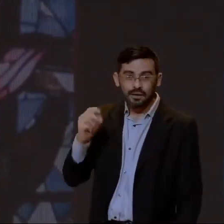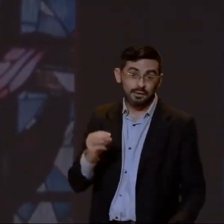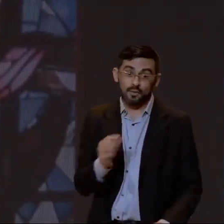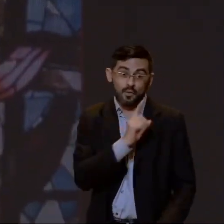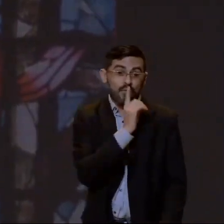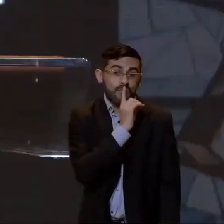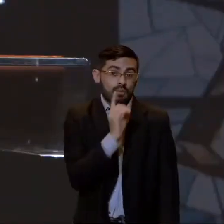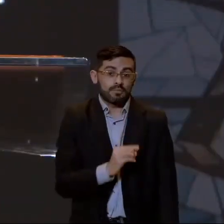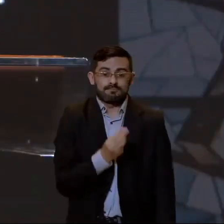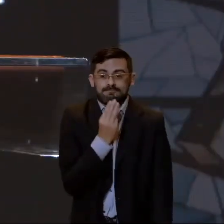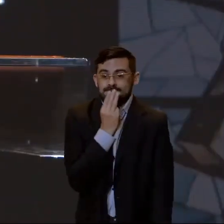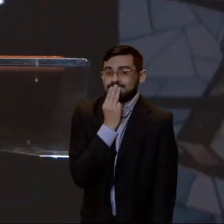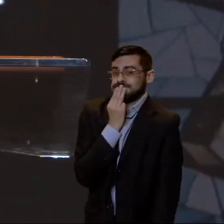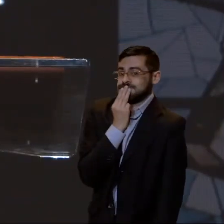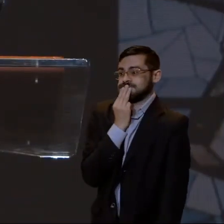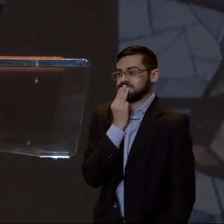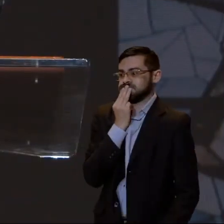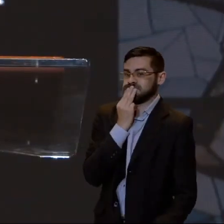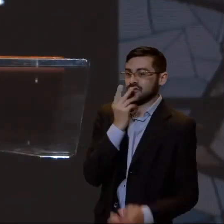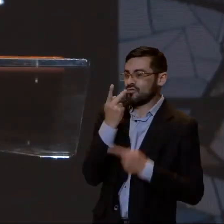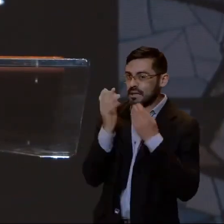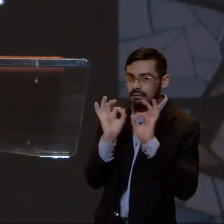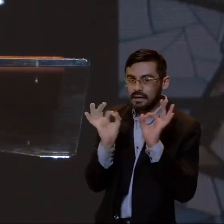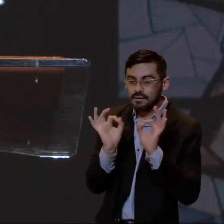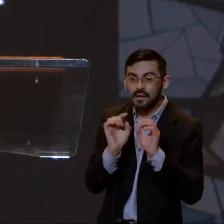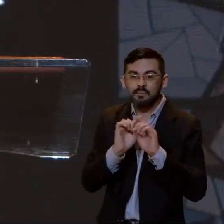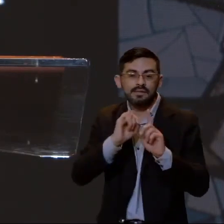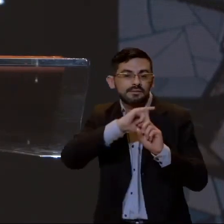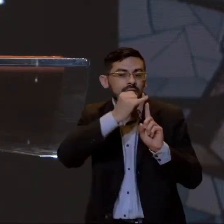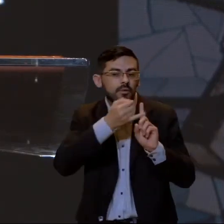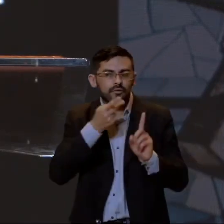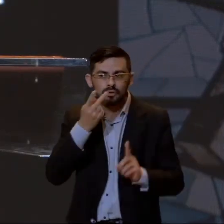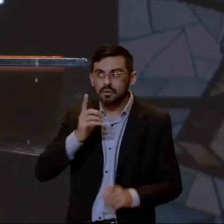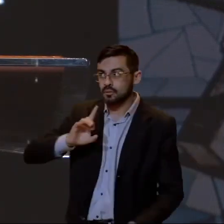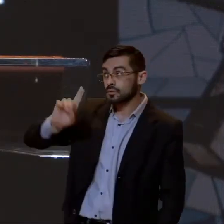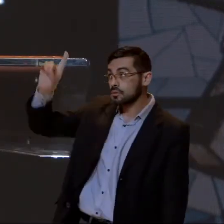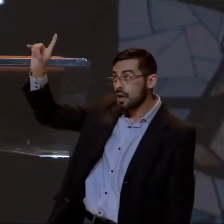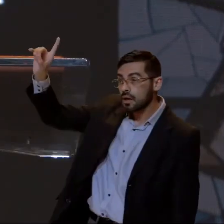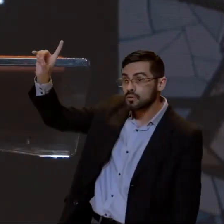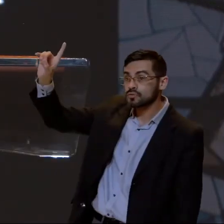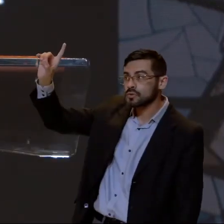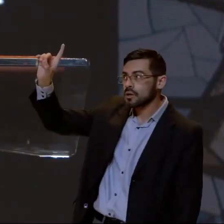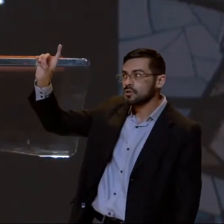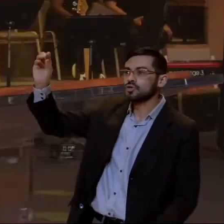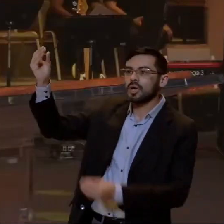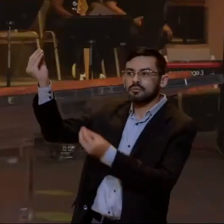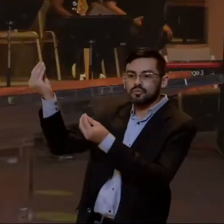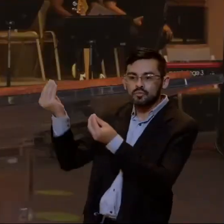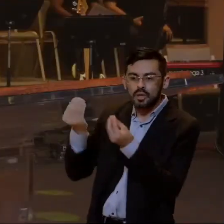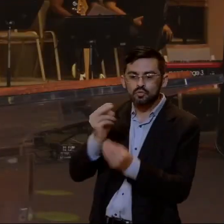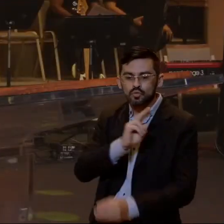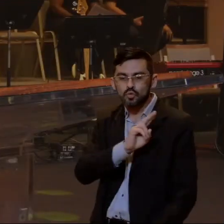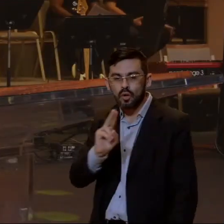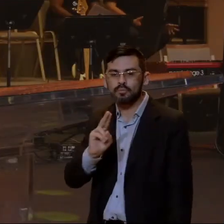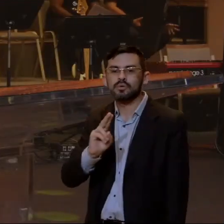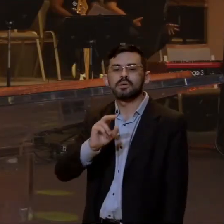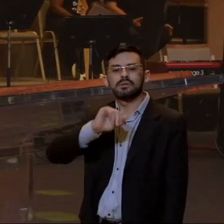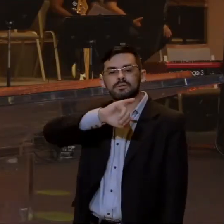falar, Isabel vai dizer: não, não, não, Deus nos falou, o nome dele há de ser